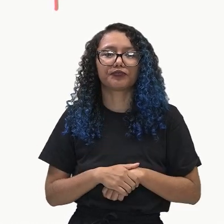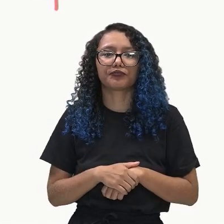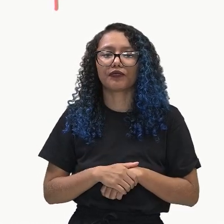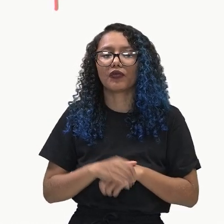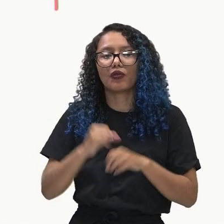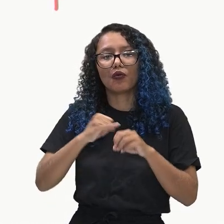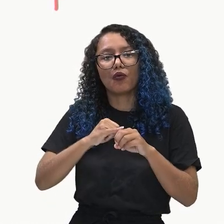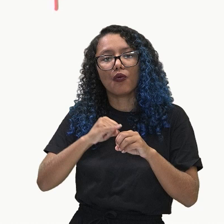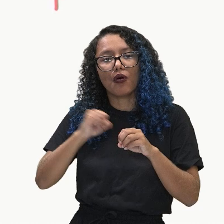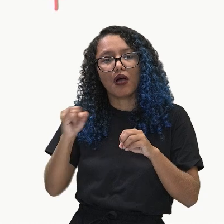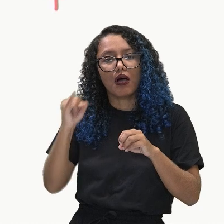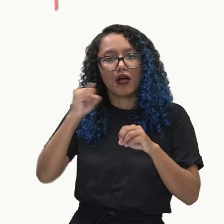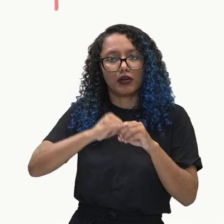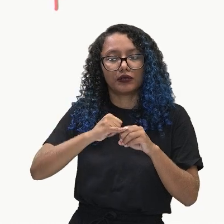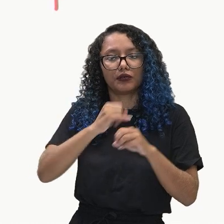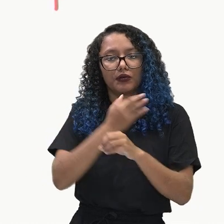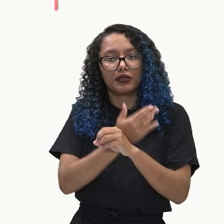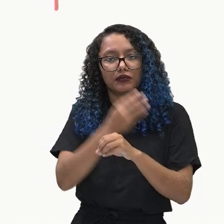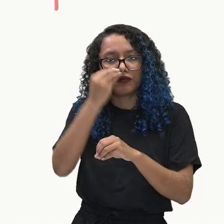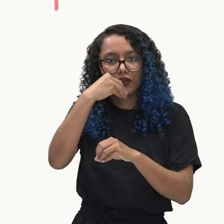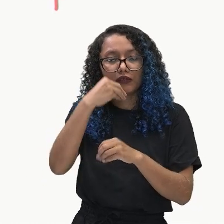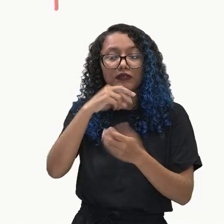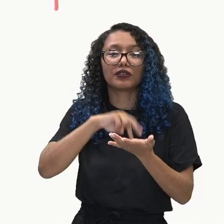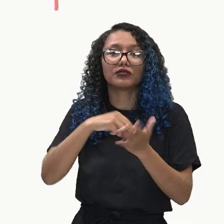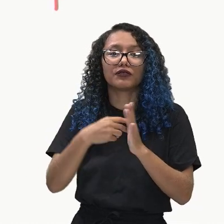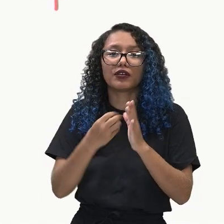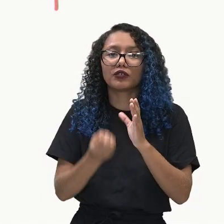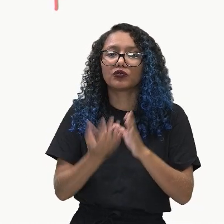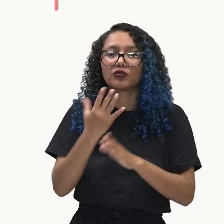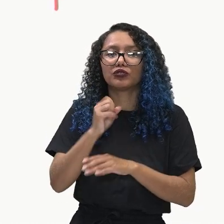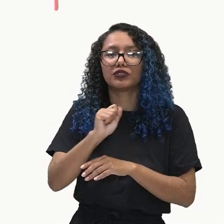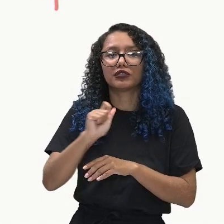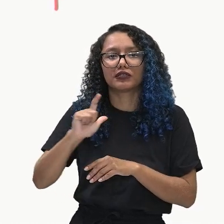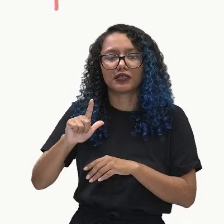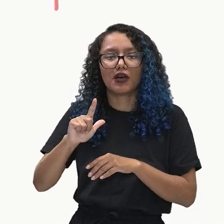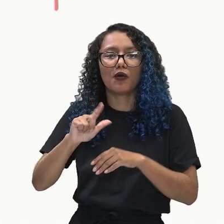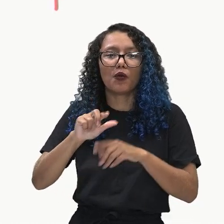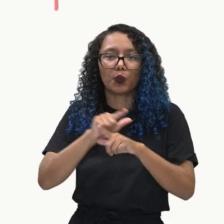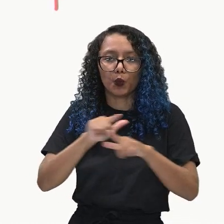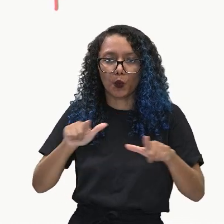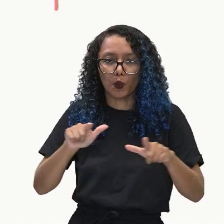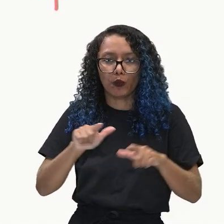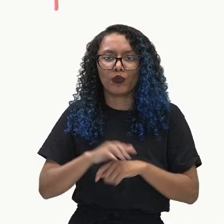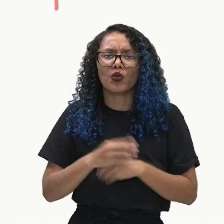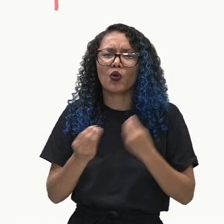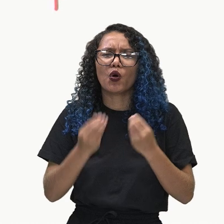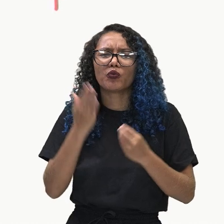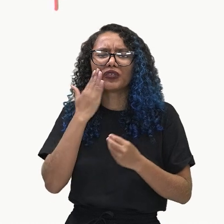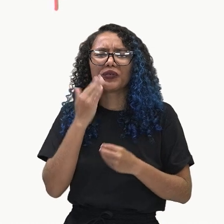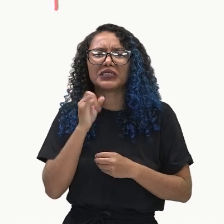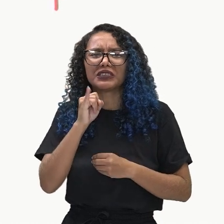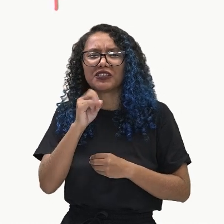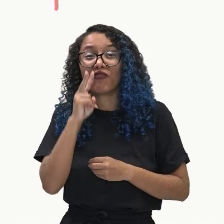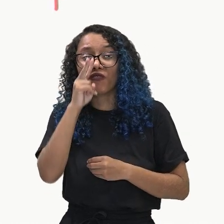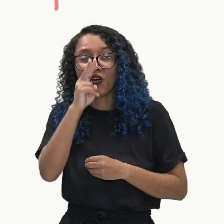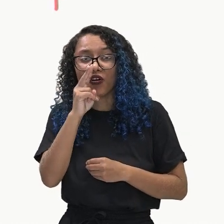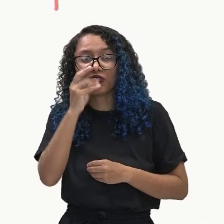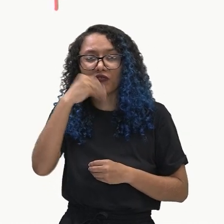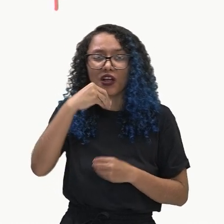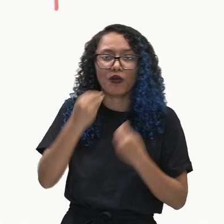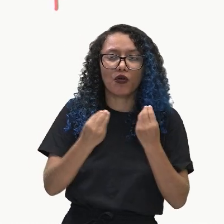o quê? Um sal neutro. Como que eu classifico se é forte ou é fraco? Lembra? Pelo